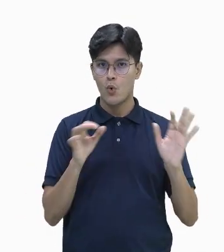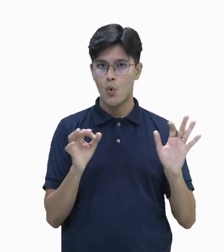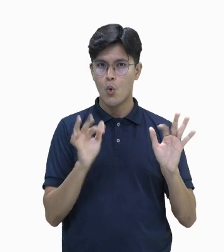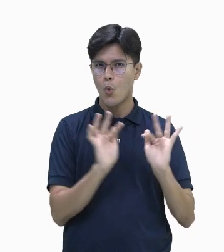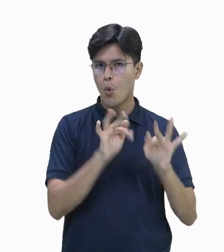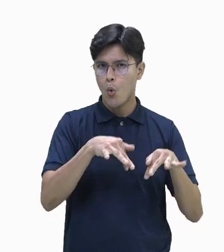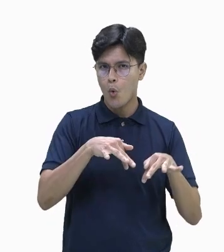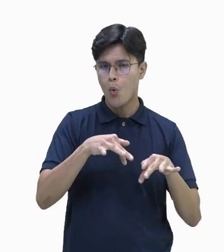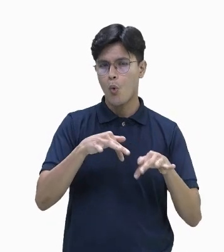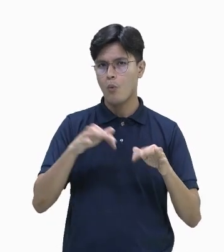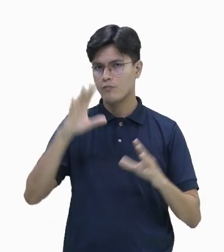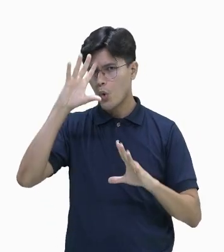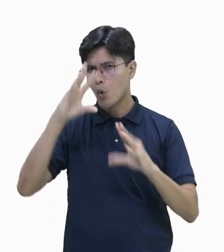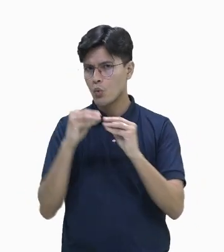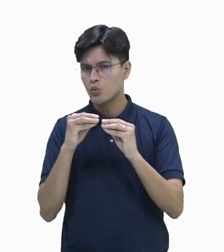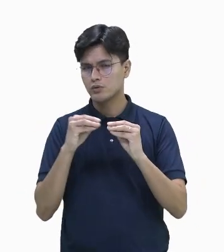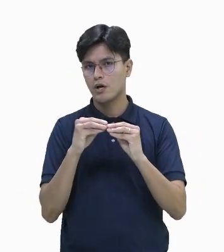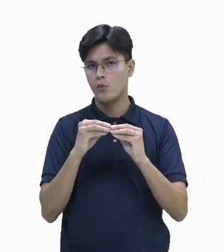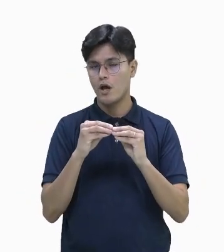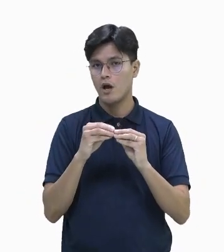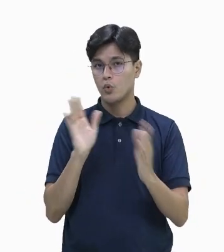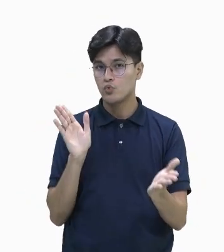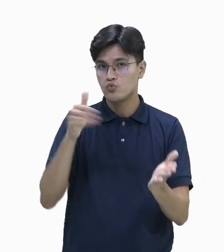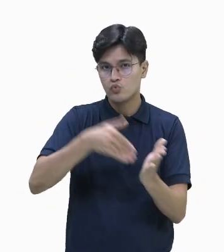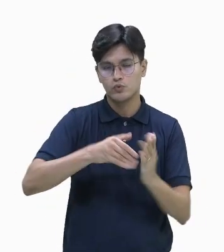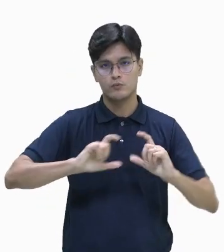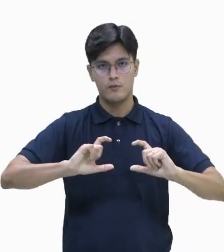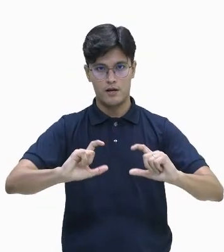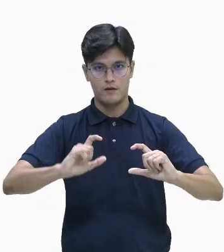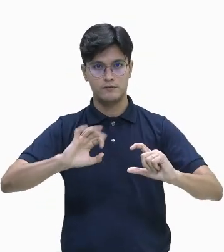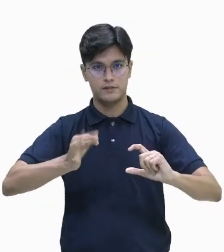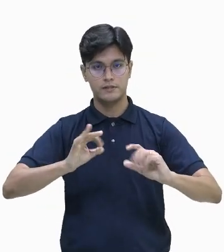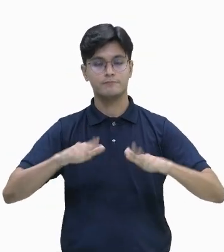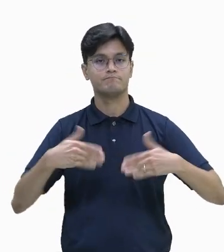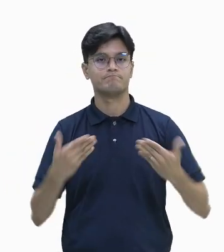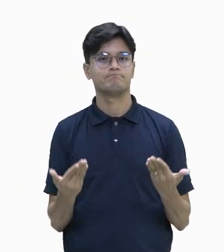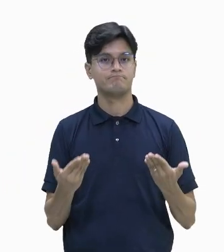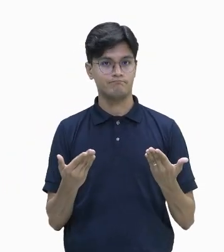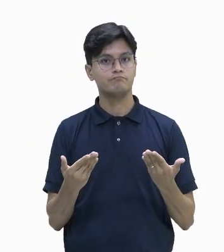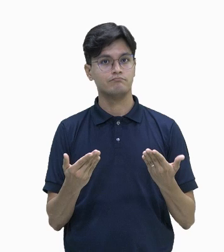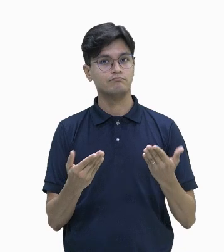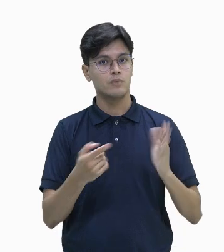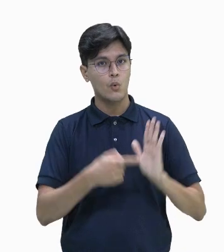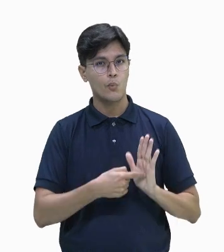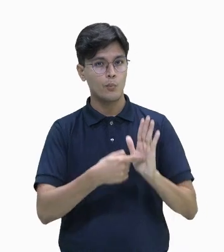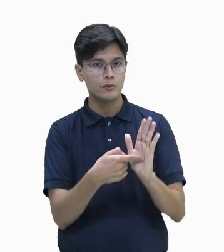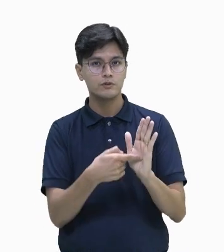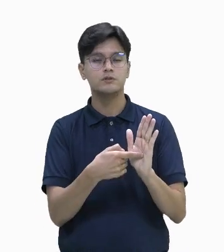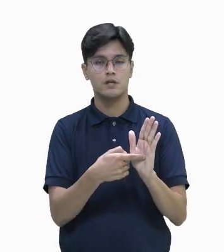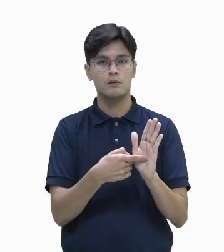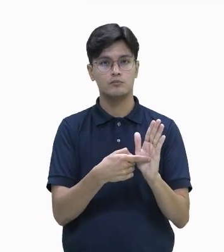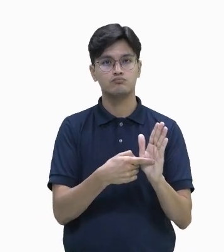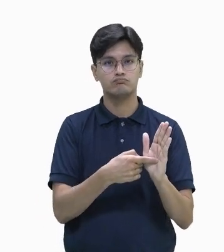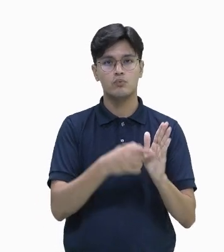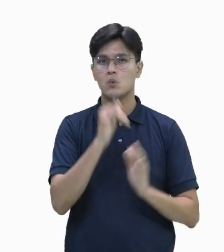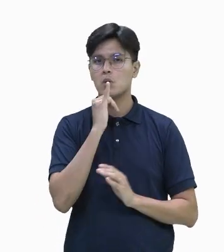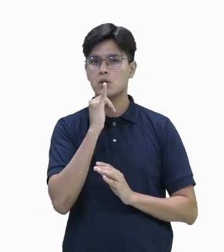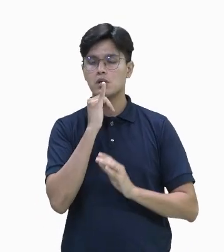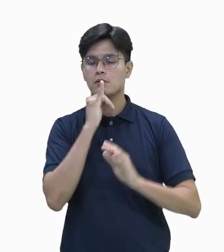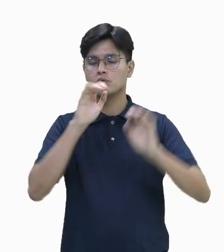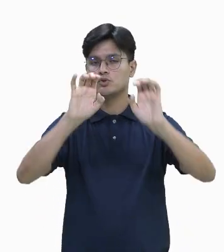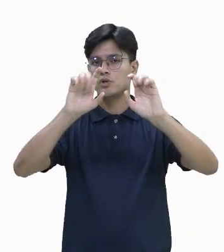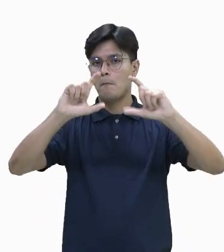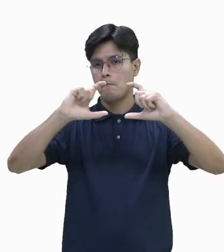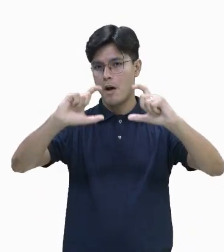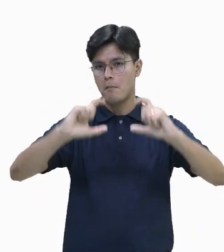texto, né? Então, dessa forma, indicando aí essa forma estrutural de construir, nós acreditamos, então, que